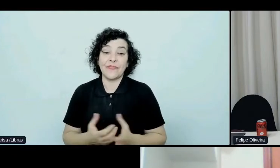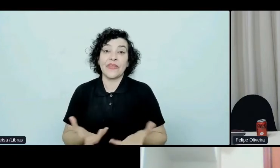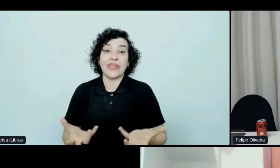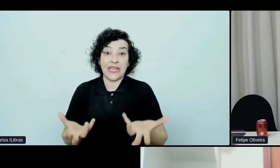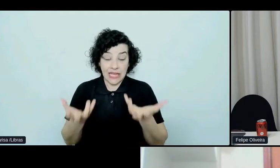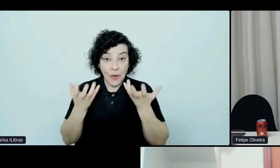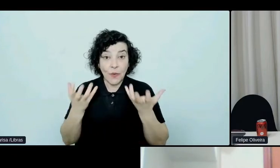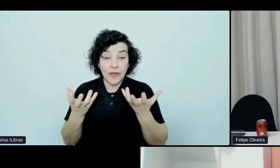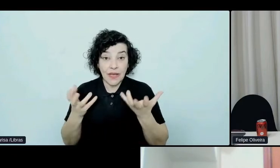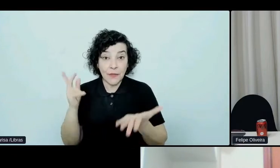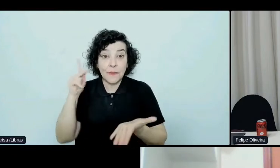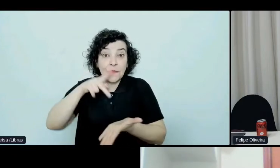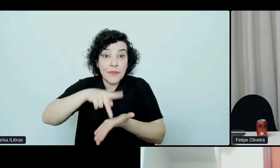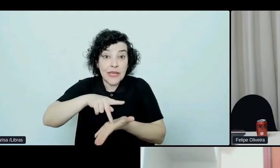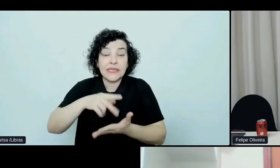quê?